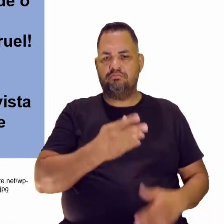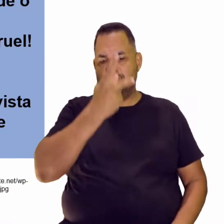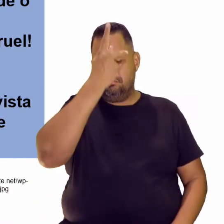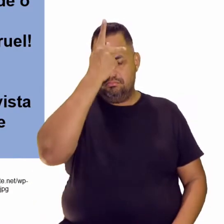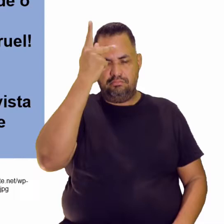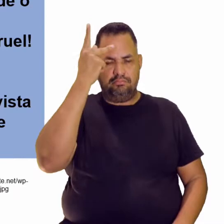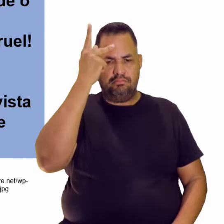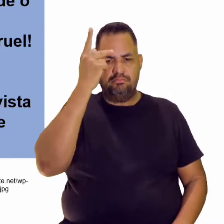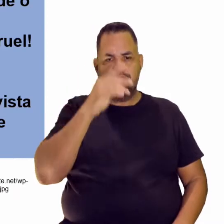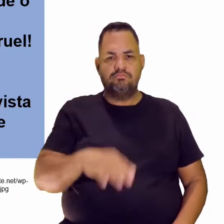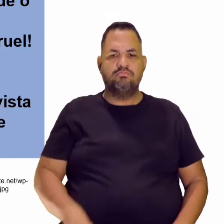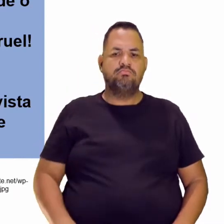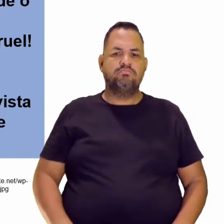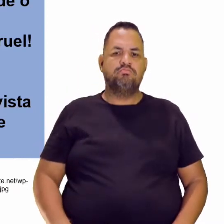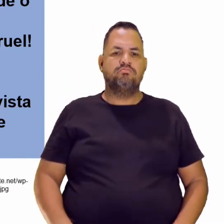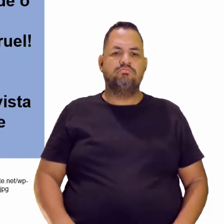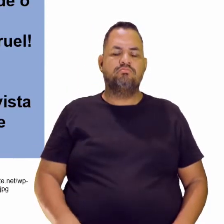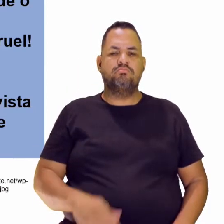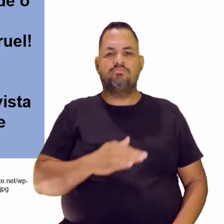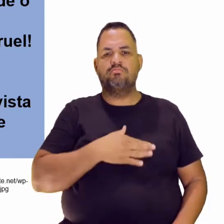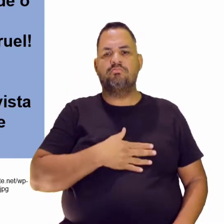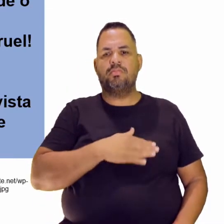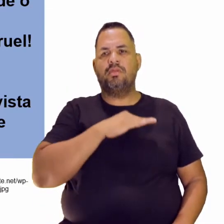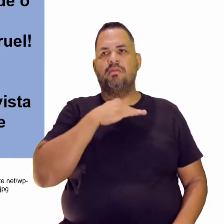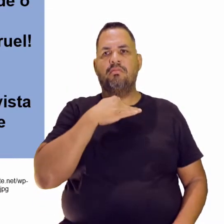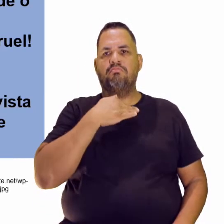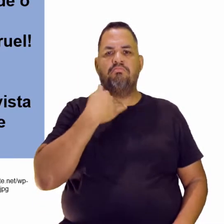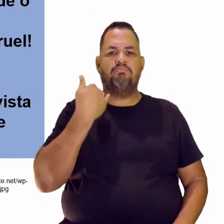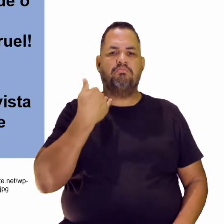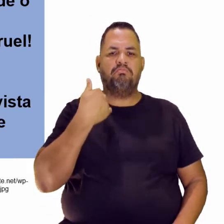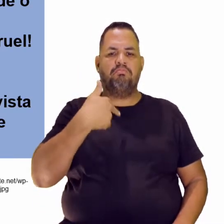morrem, se suicidam por amor.